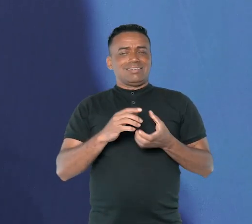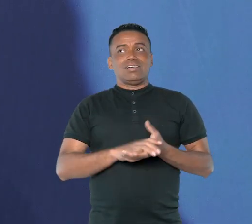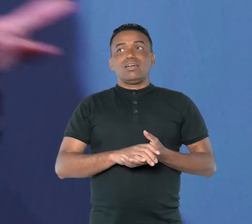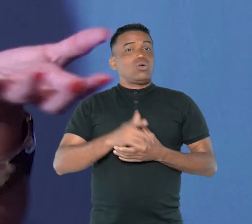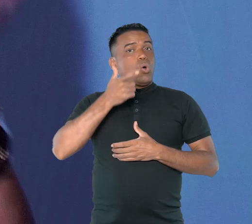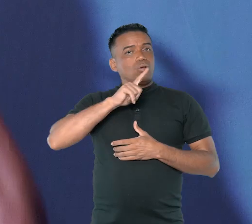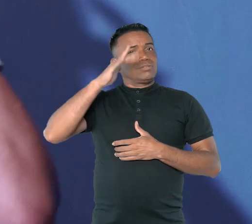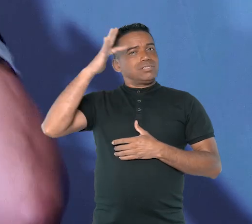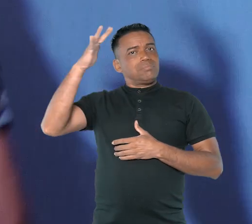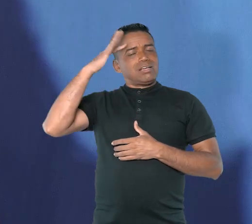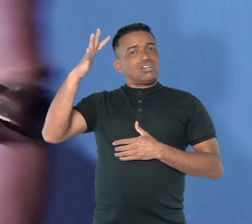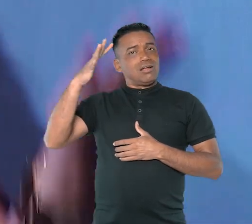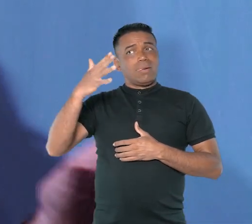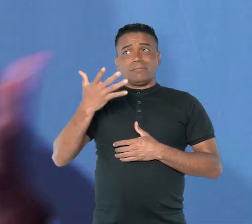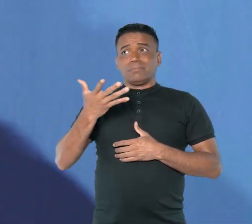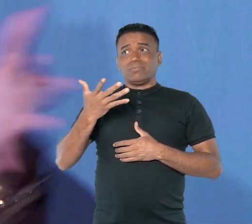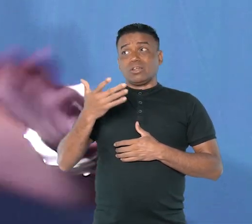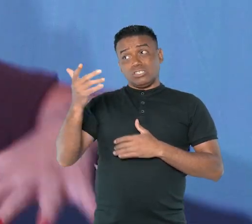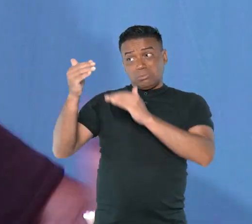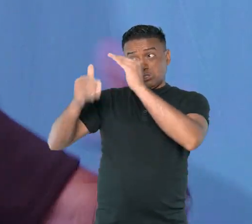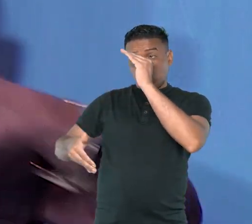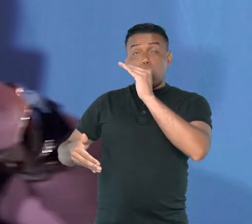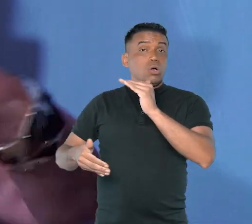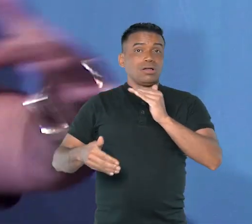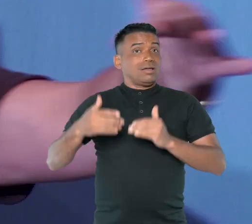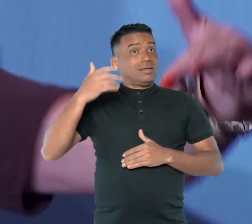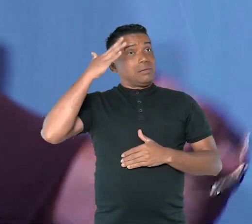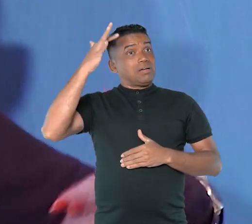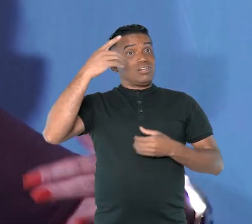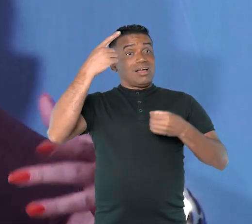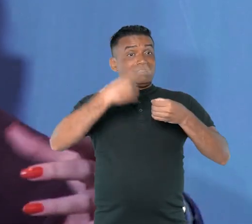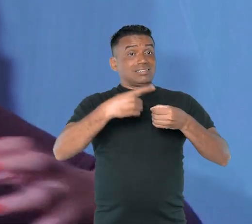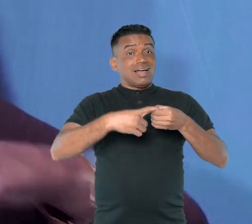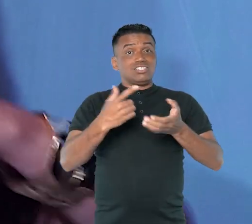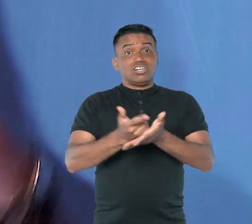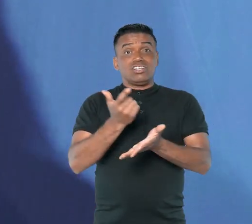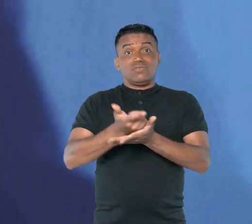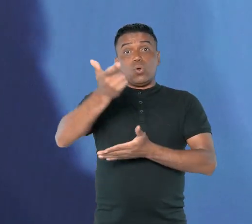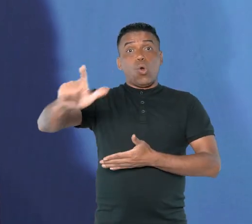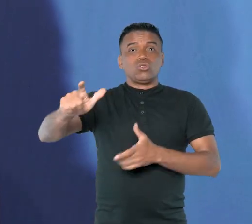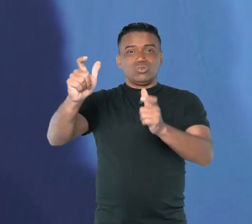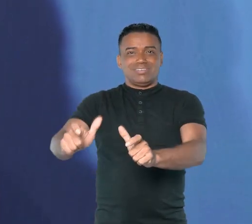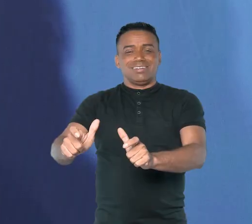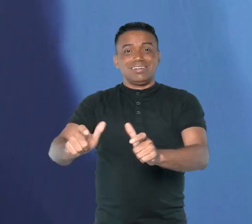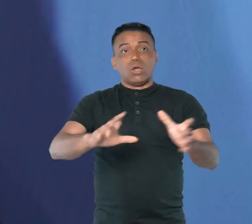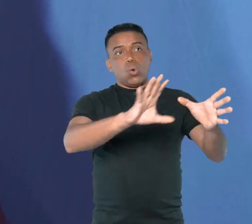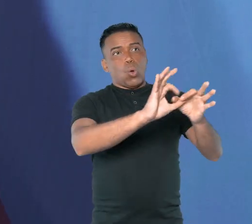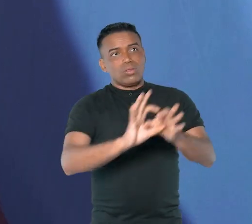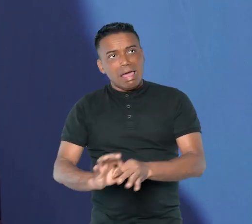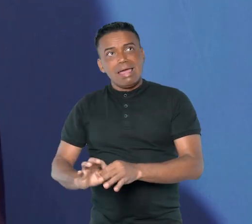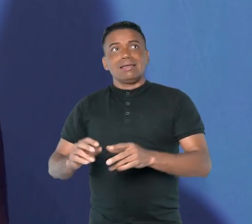imaginar, não sei se alguém aqui discorda, mas não dá para imaginar aquele livro em outra cidade, não só pelo contexto político, mas porque aqueles personagens